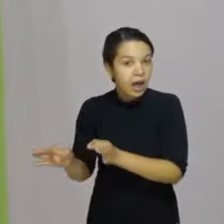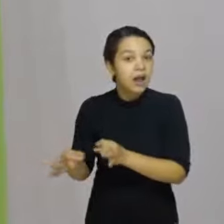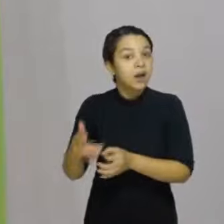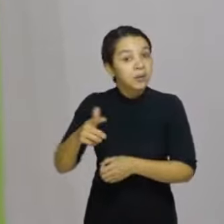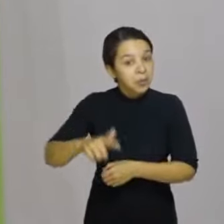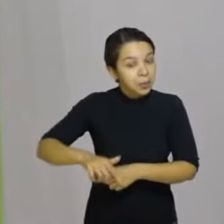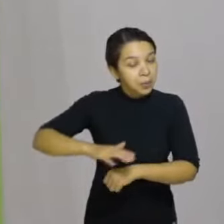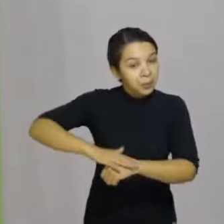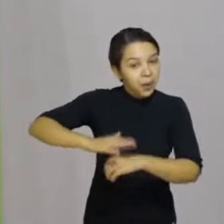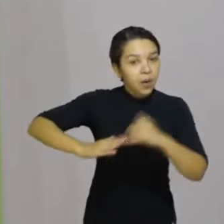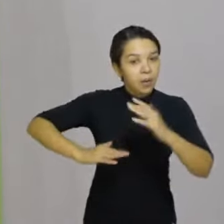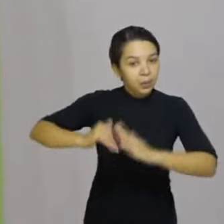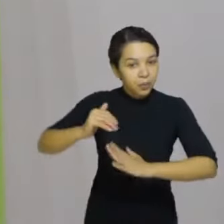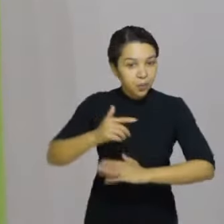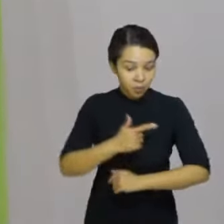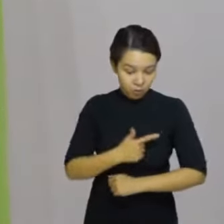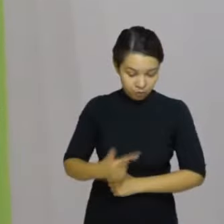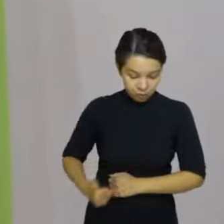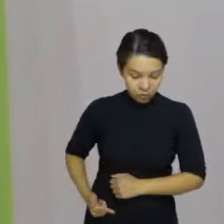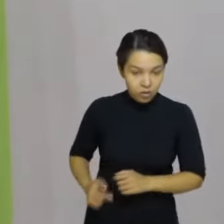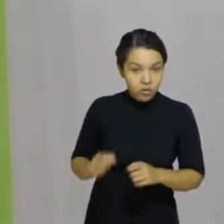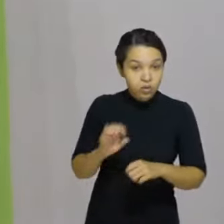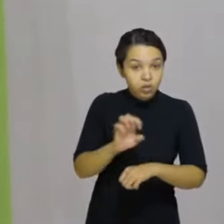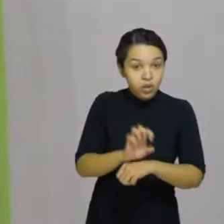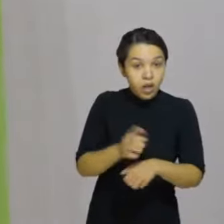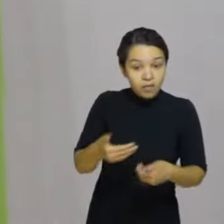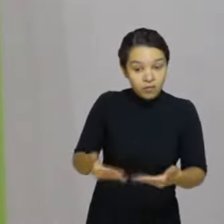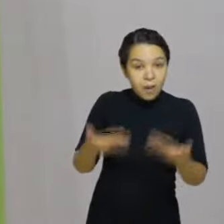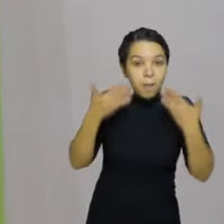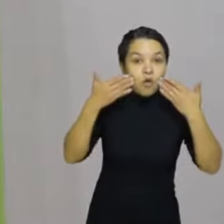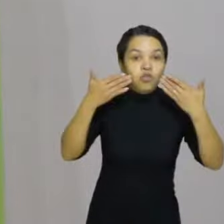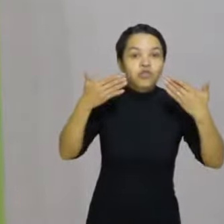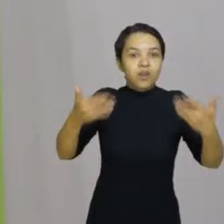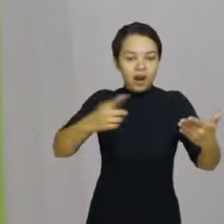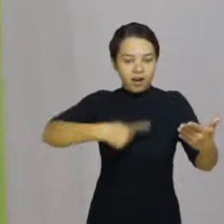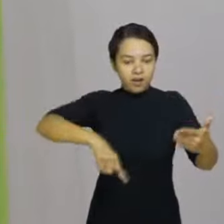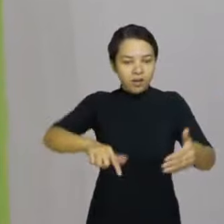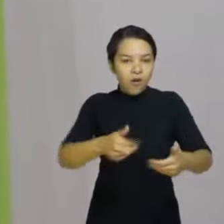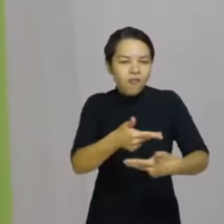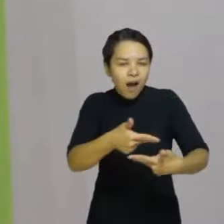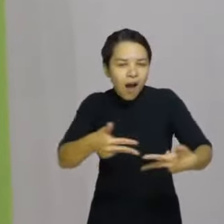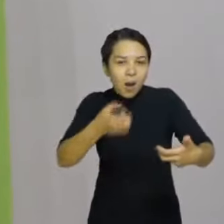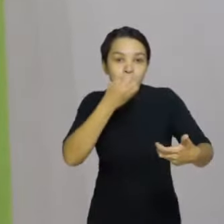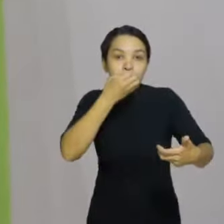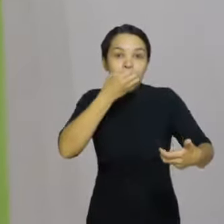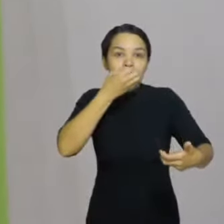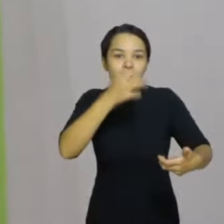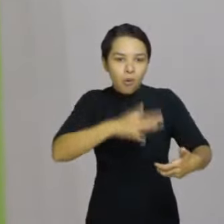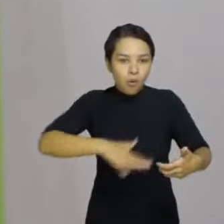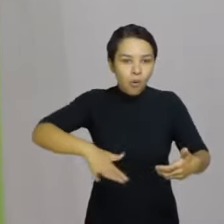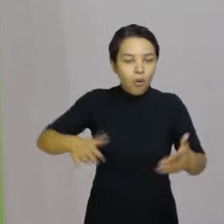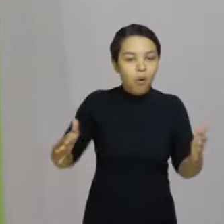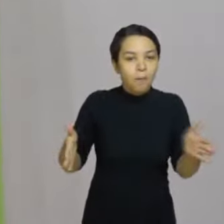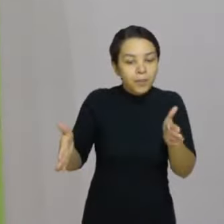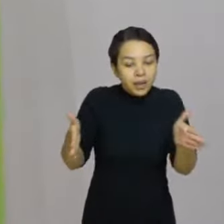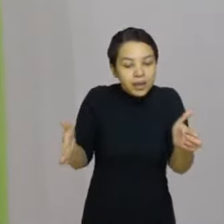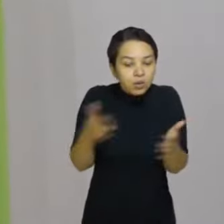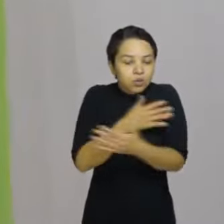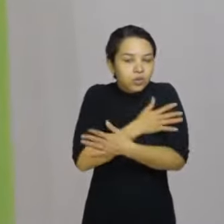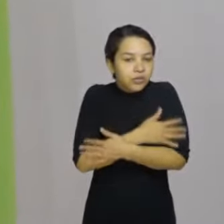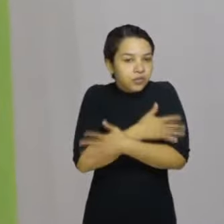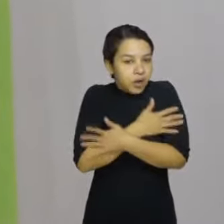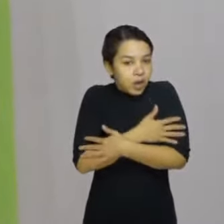Estado vai evidenciar aquilo que nós temos de melhor na Serra Catarinense, durante o inverno. Então, é fundamental que as